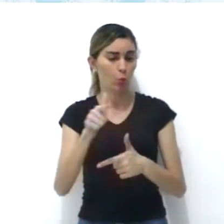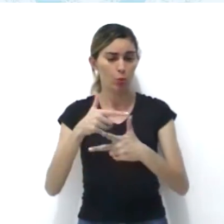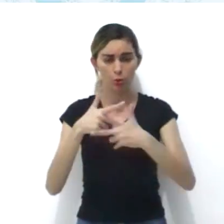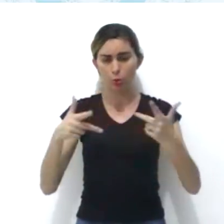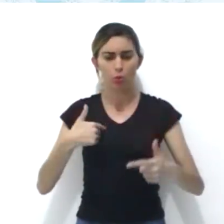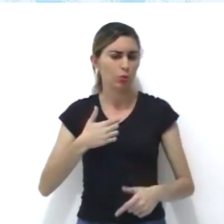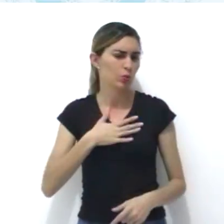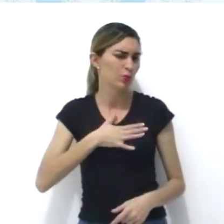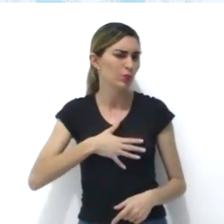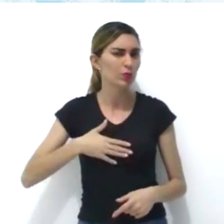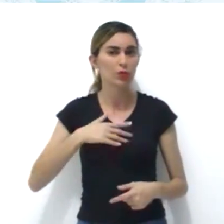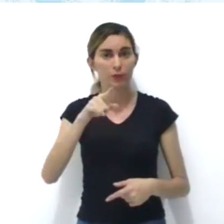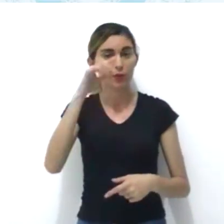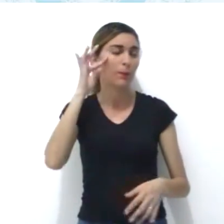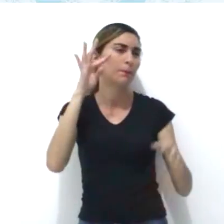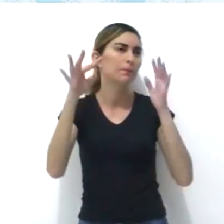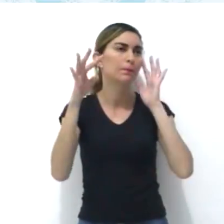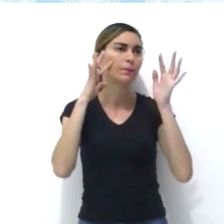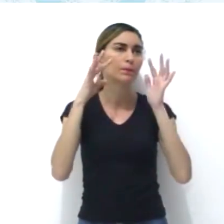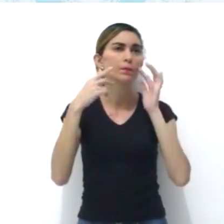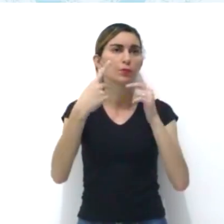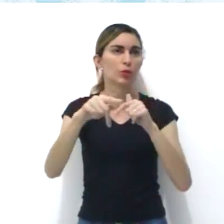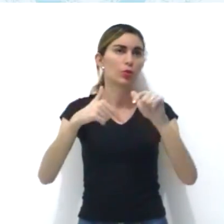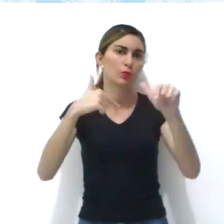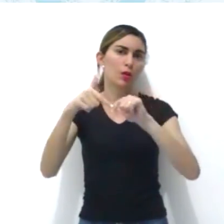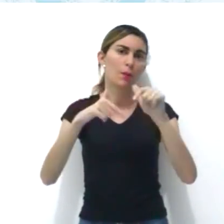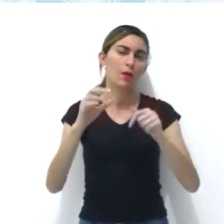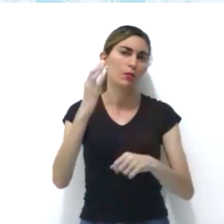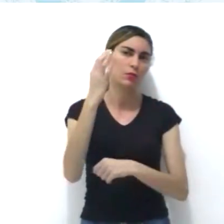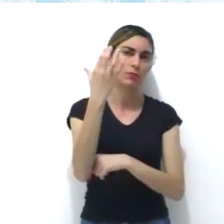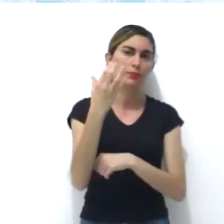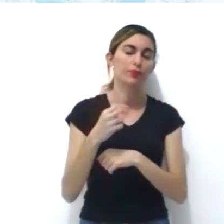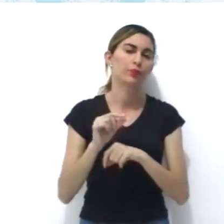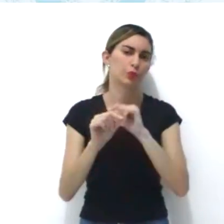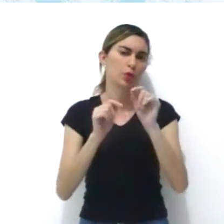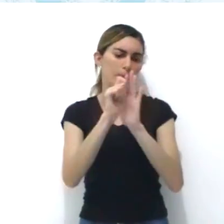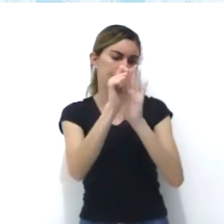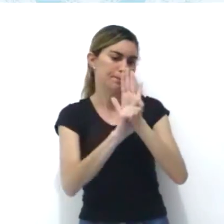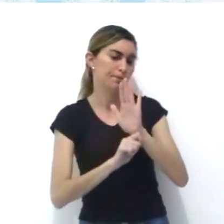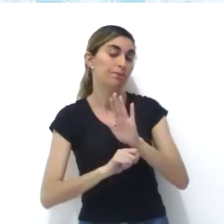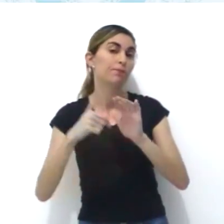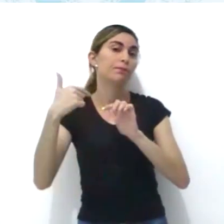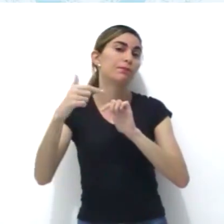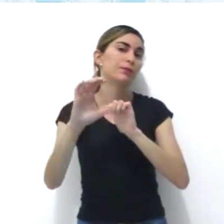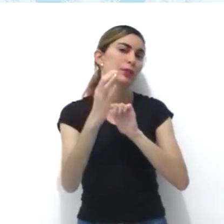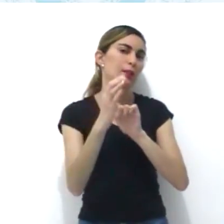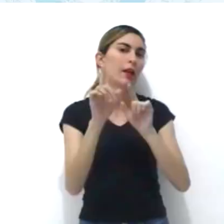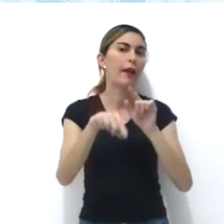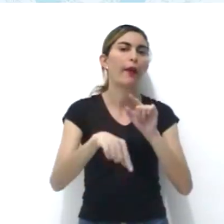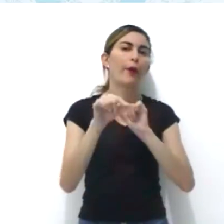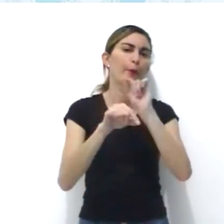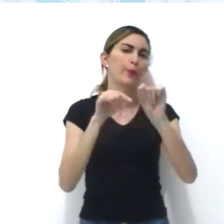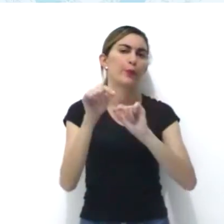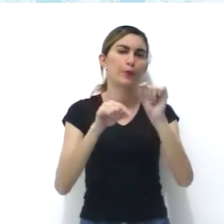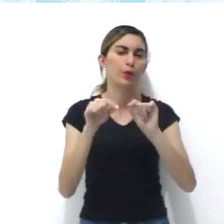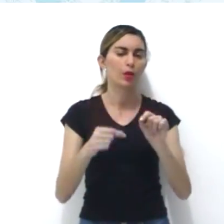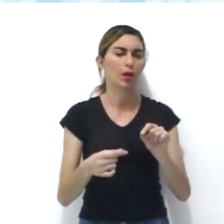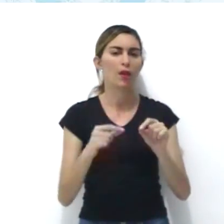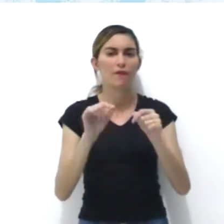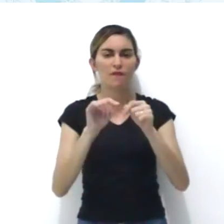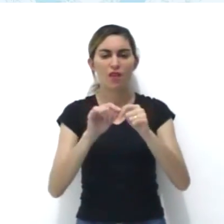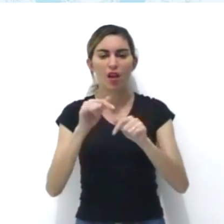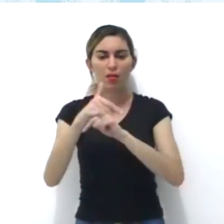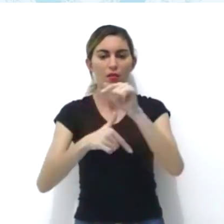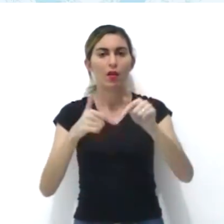uma outra coisa que eu gosto muito, quero que vocês pensem nos trabalhos científicos de vocês, é um produto. Porque